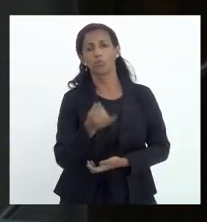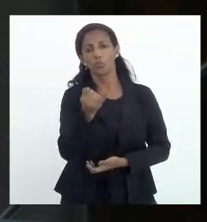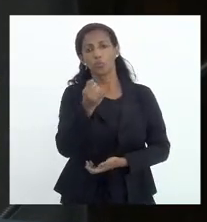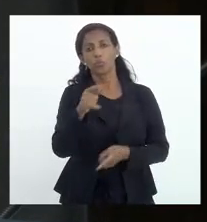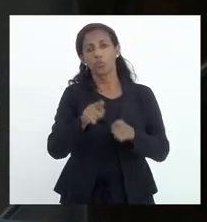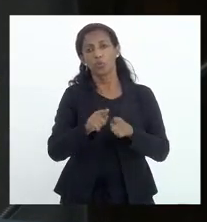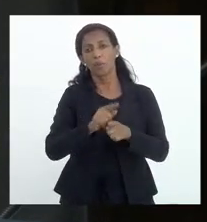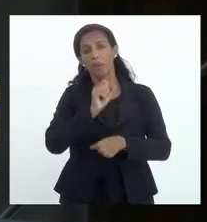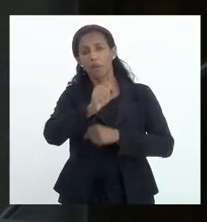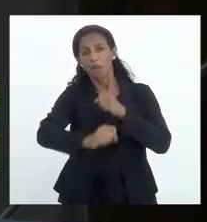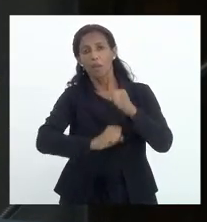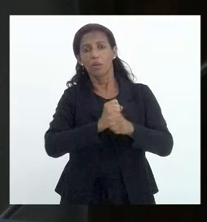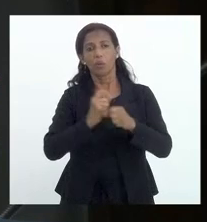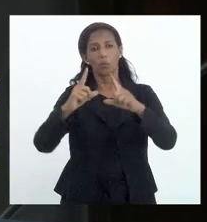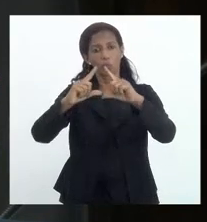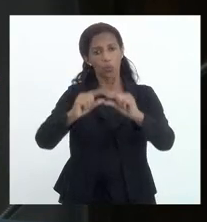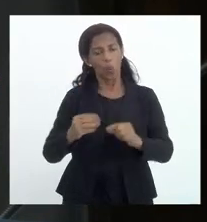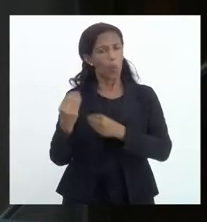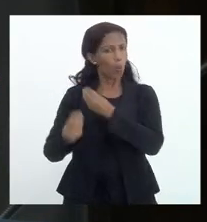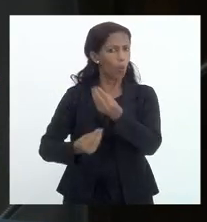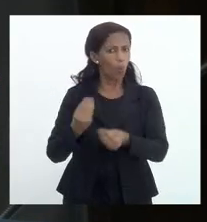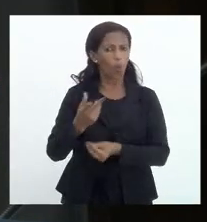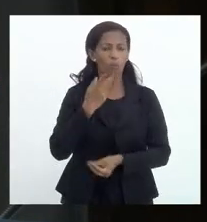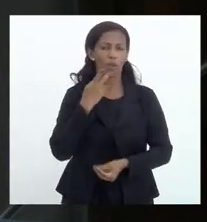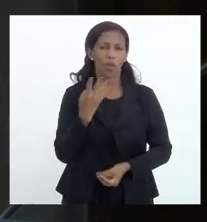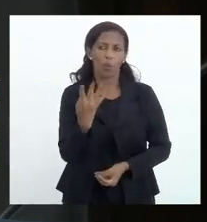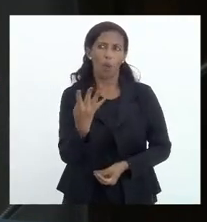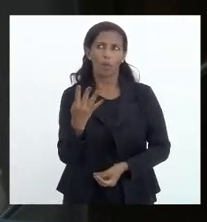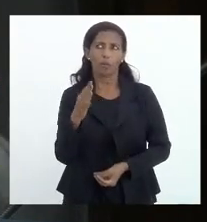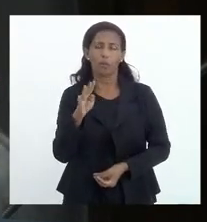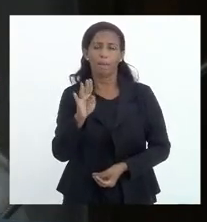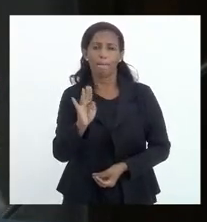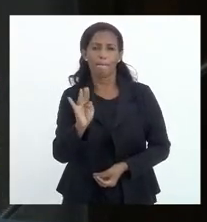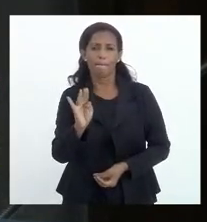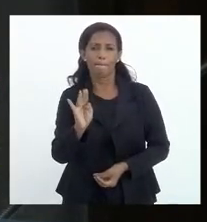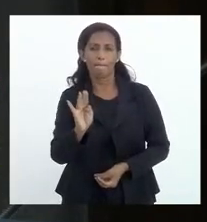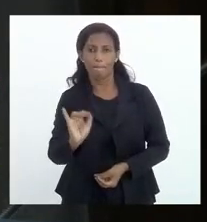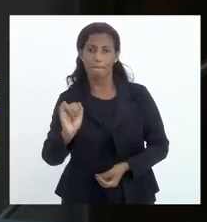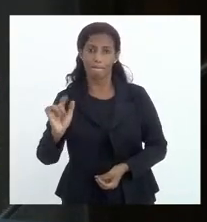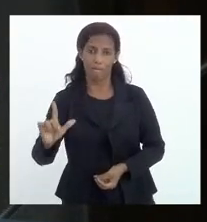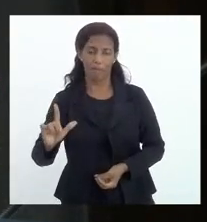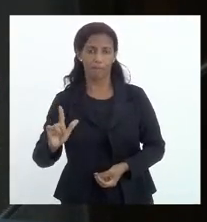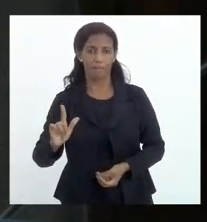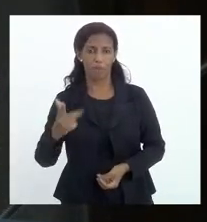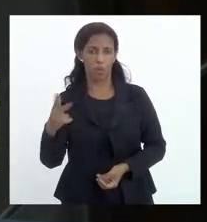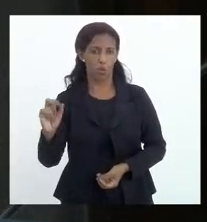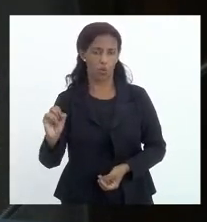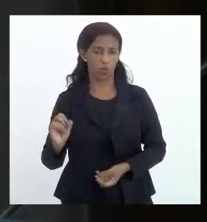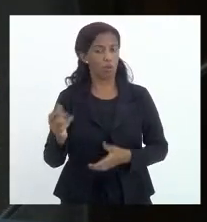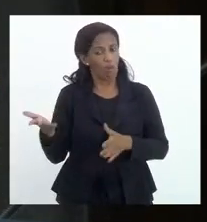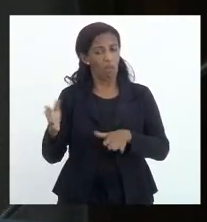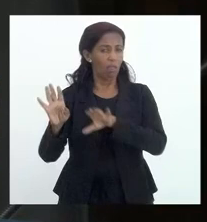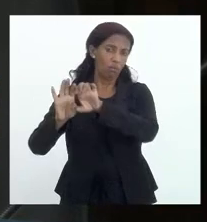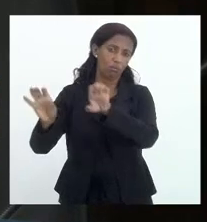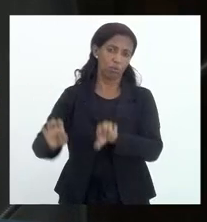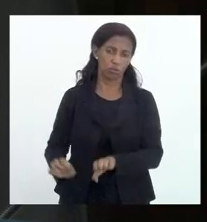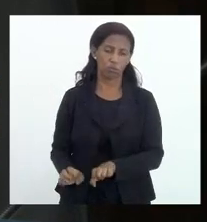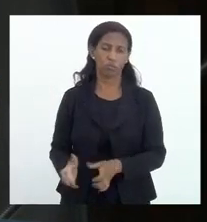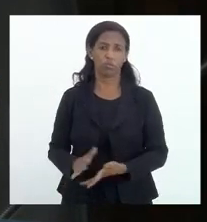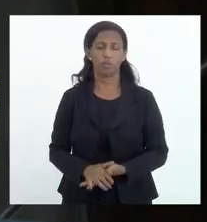pagamos anualmente, como citado aqui, em torno de 4 bi. Então, essa é uma estrutura,